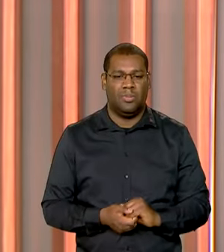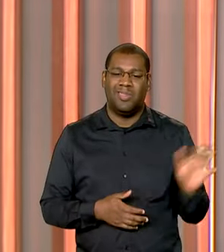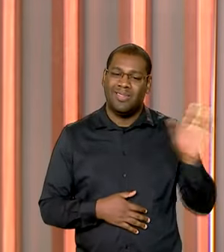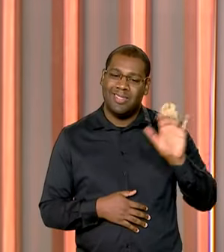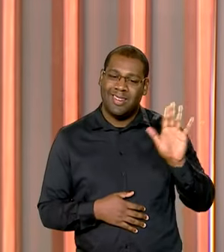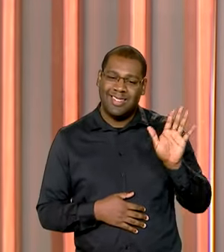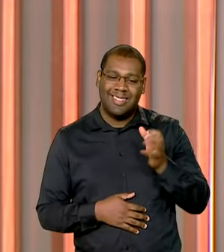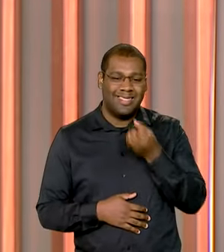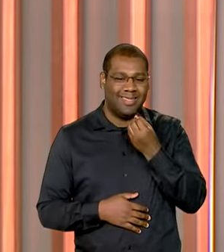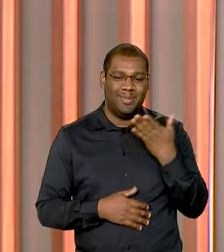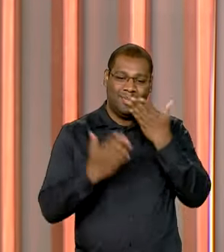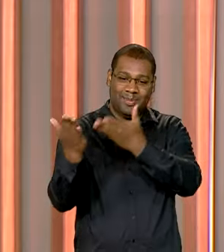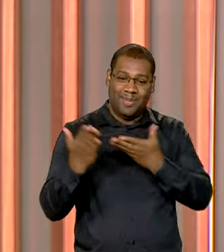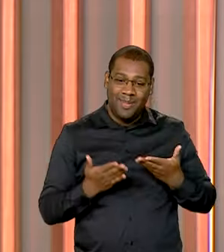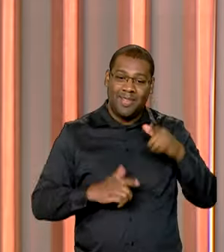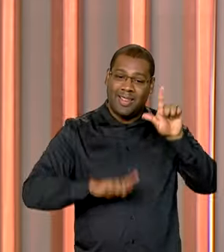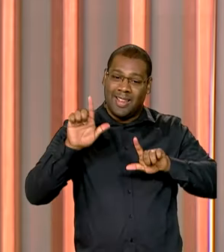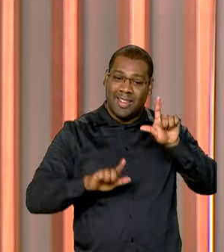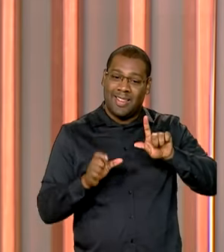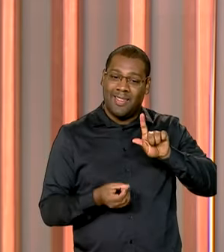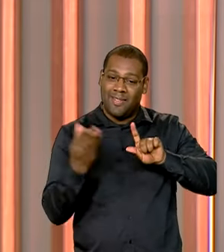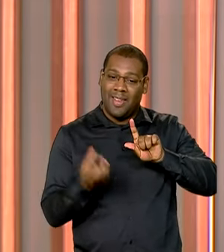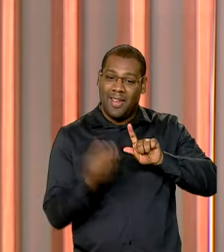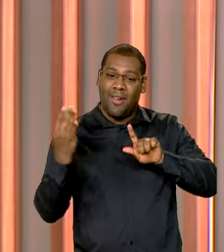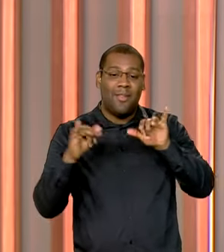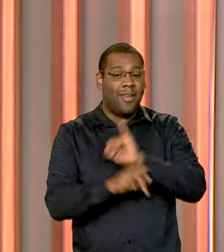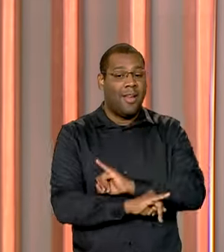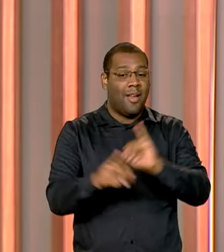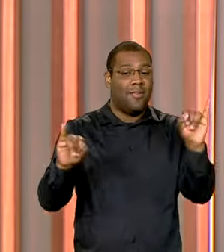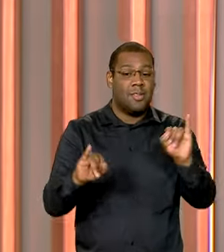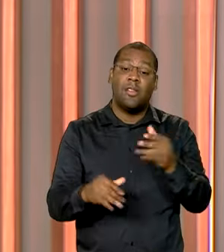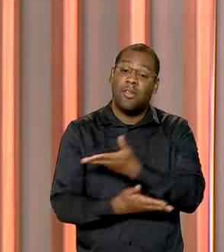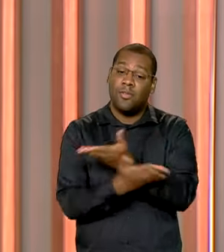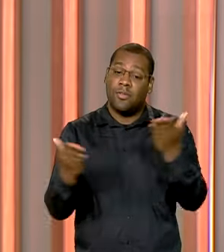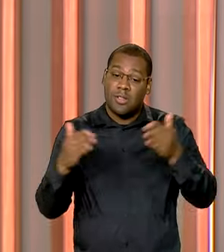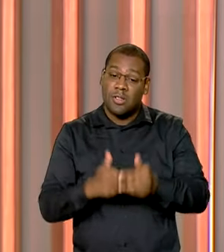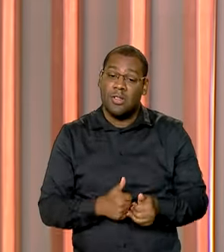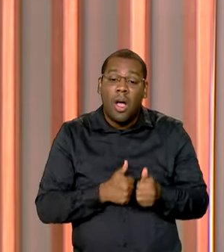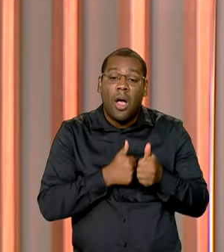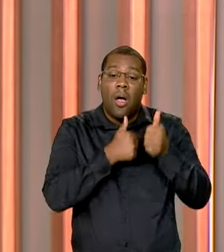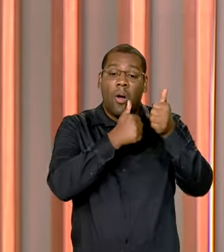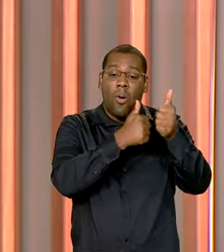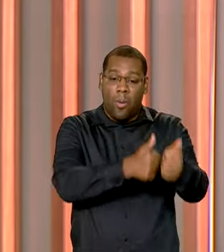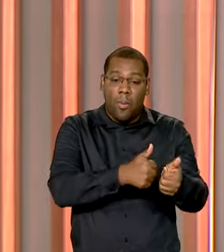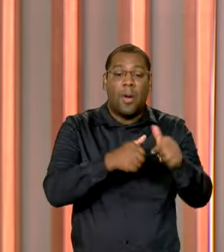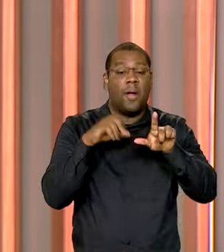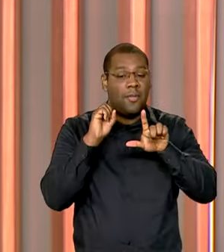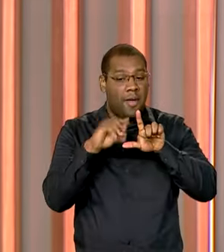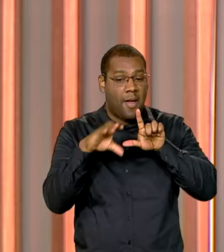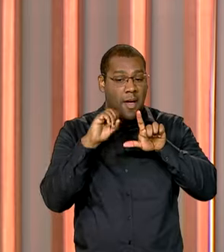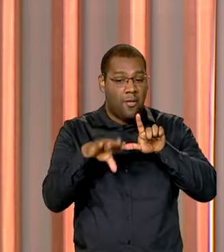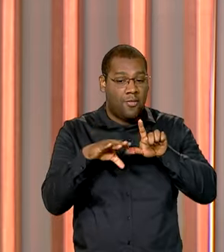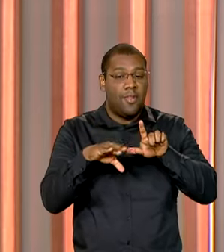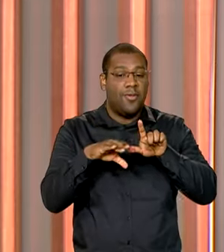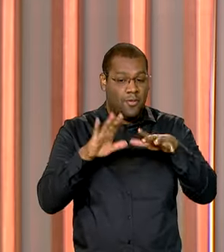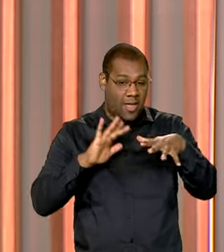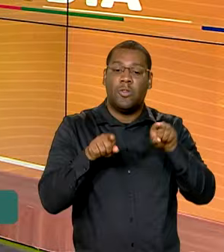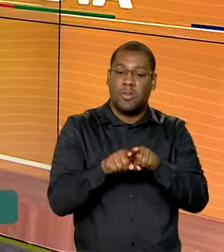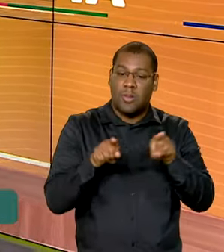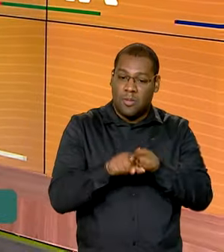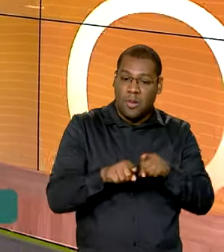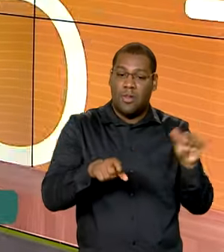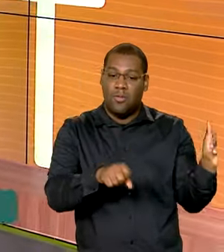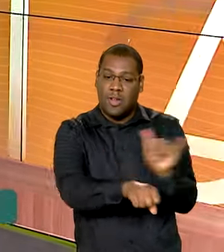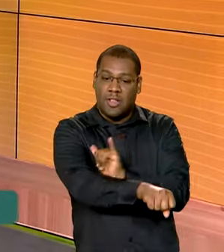Olá, seja muito bem-vindo ao Canal GOV. Lembrando que você pode nos acompanhar também ao vivo pelas redes sociais.